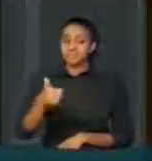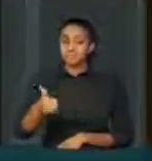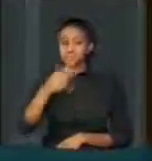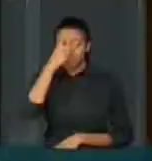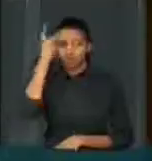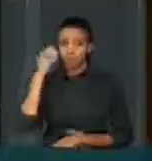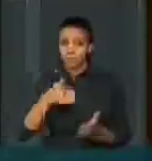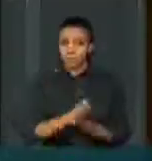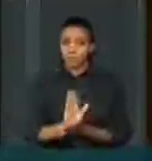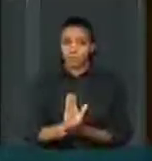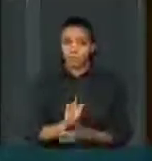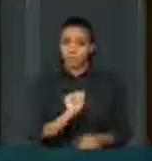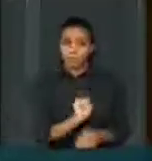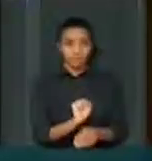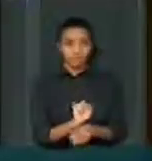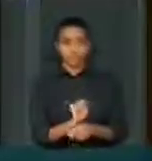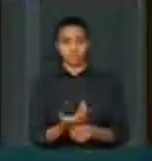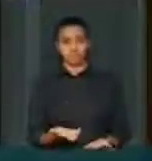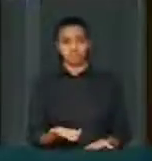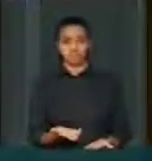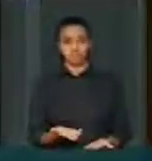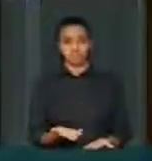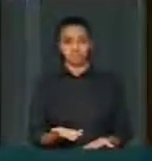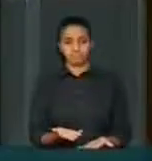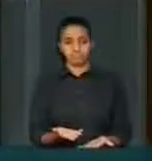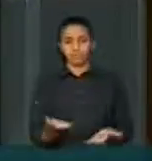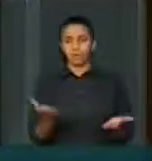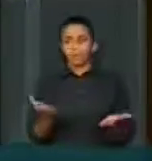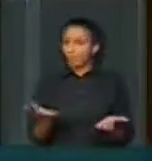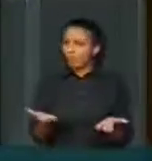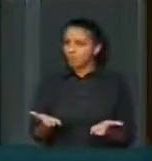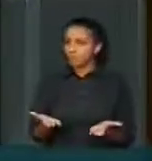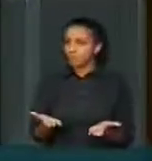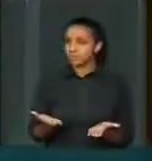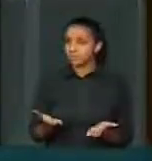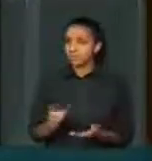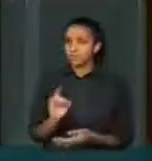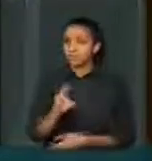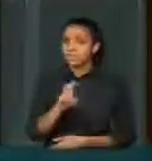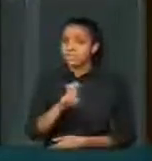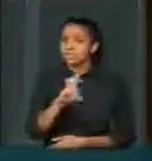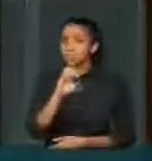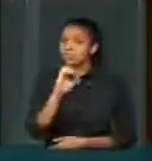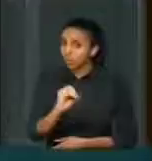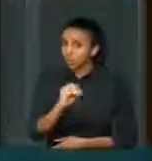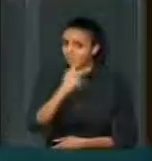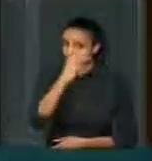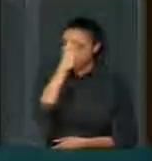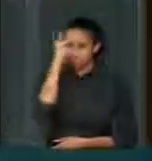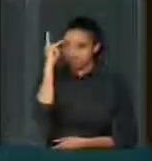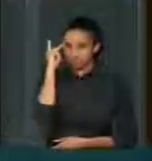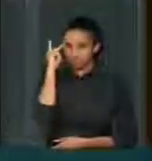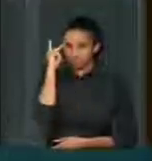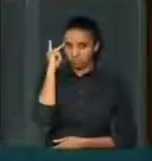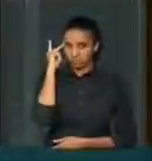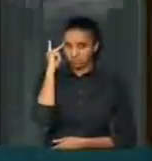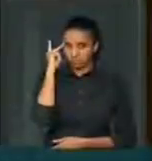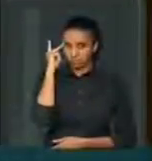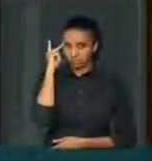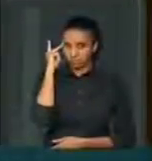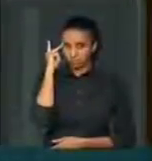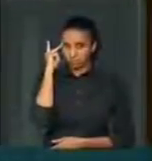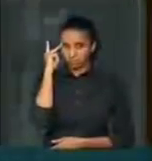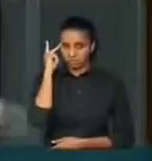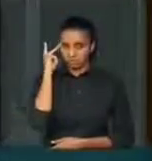que estão na lista de reserva. Hoje, para senhores terem ideia, apenas 50 pessoas, por definição judicial,